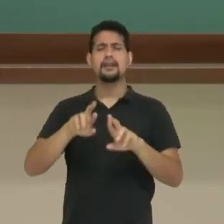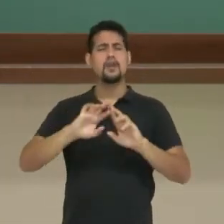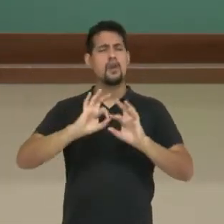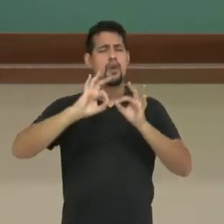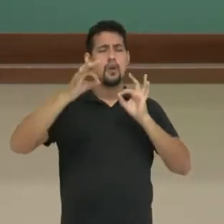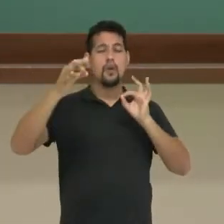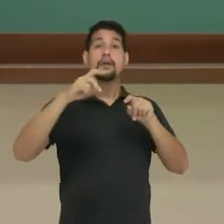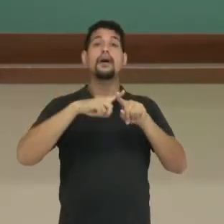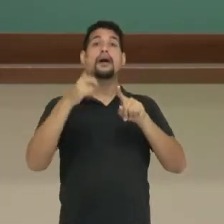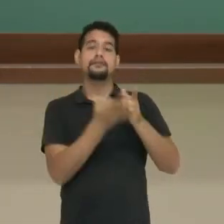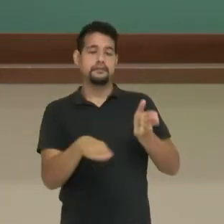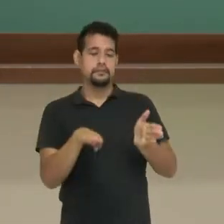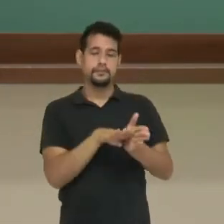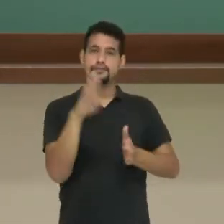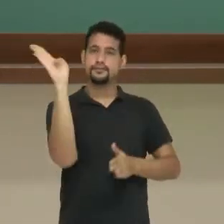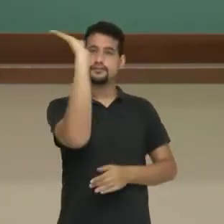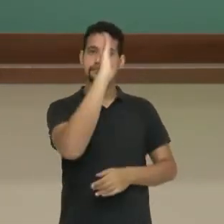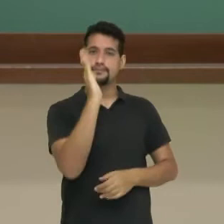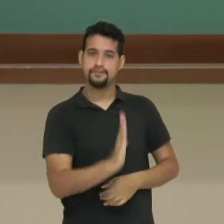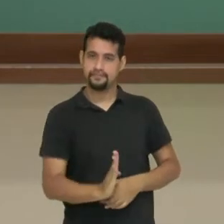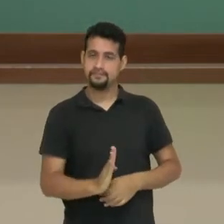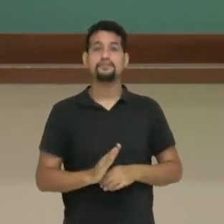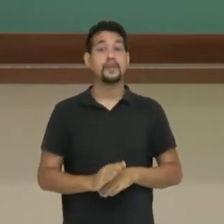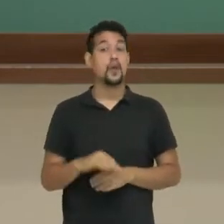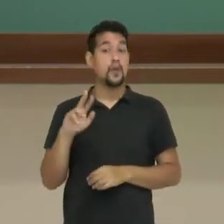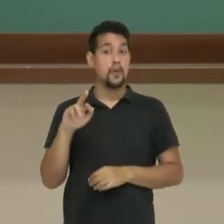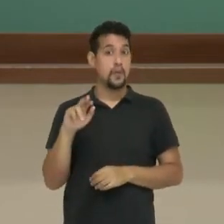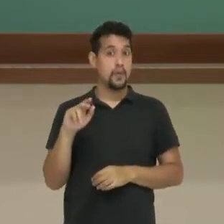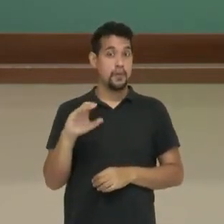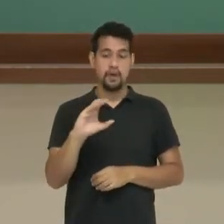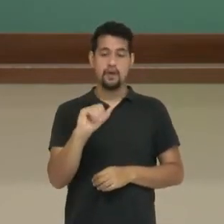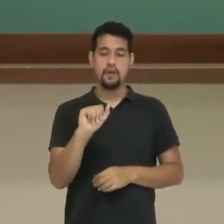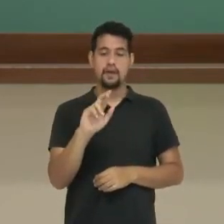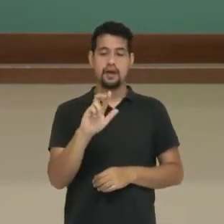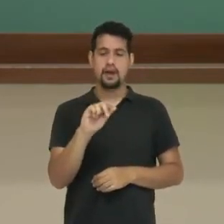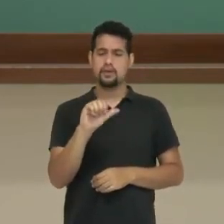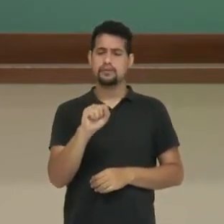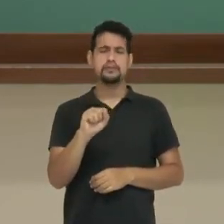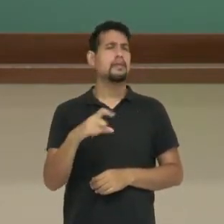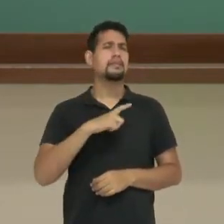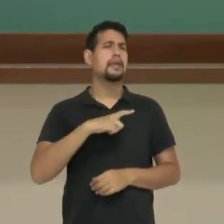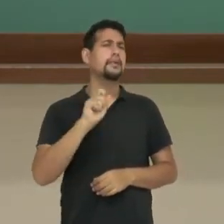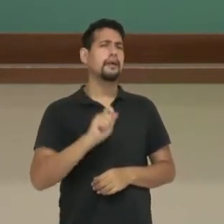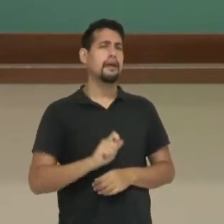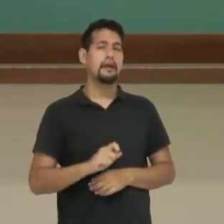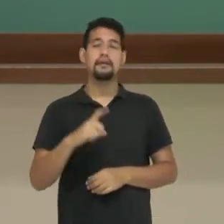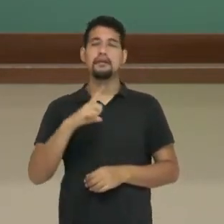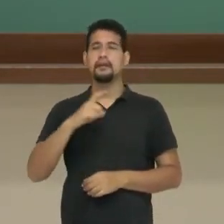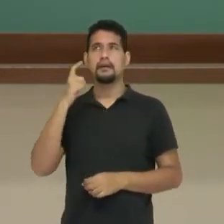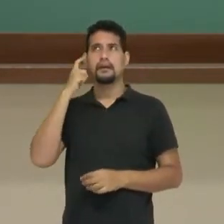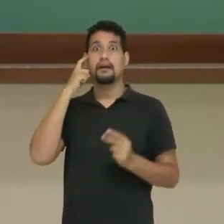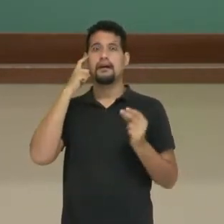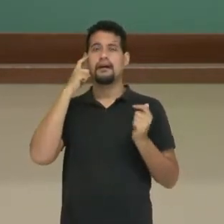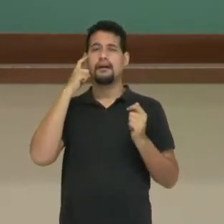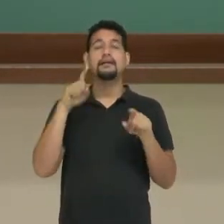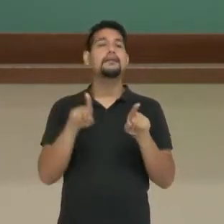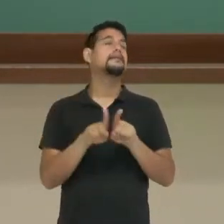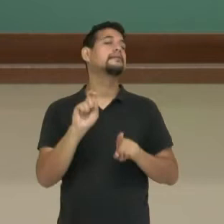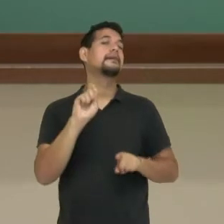ao Brasil, né? Esse irmão do Carlos, né? Ele teve essa expertise de